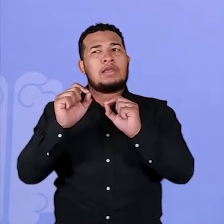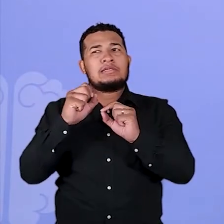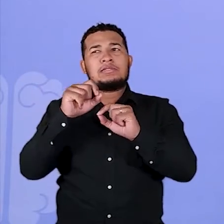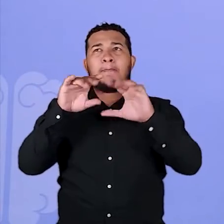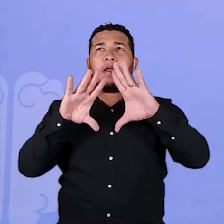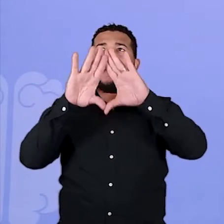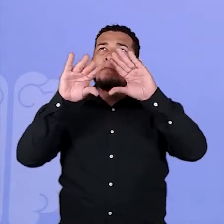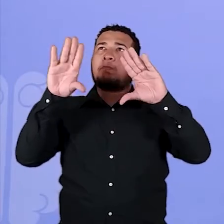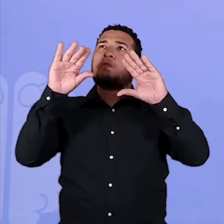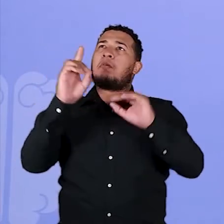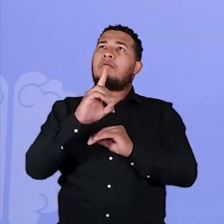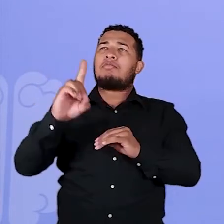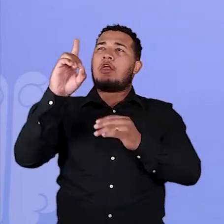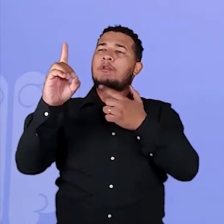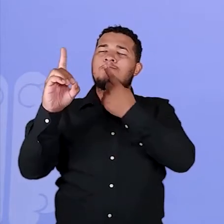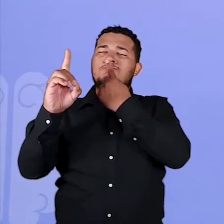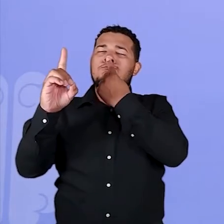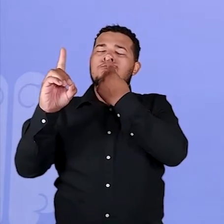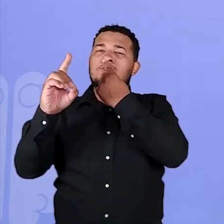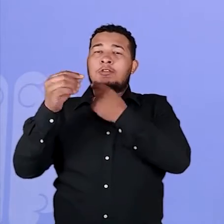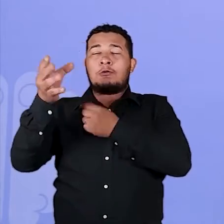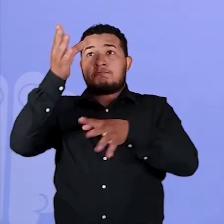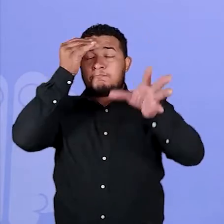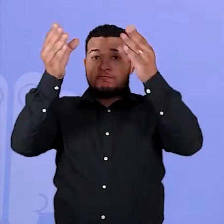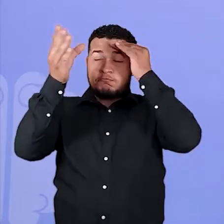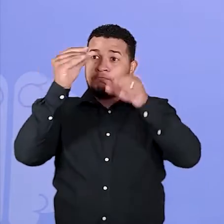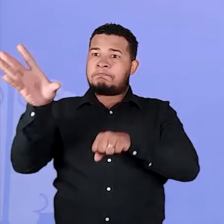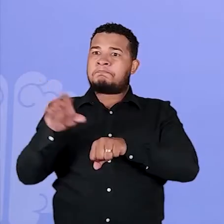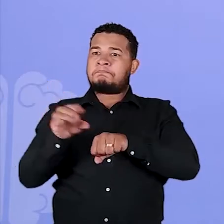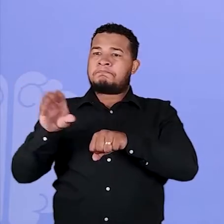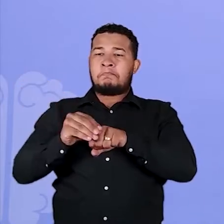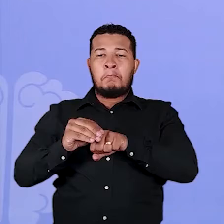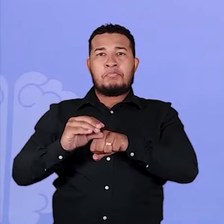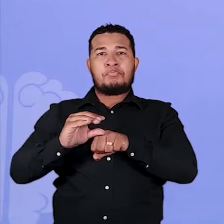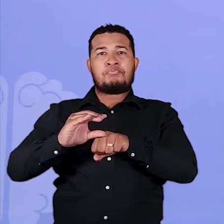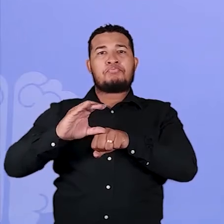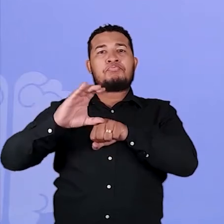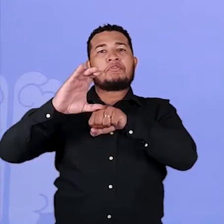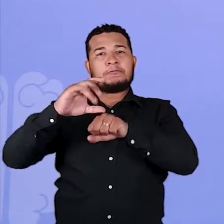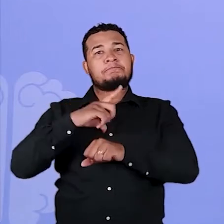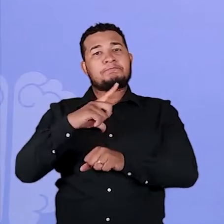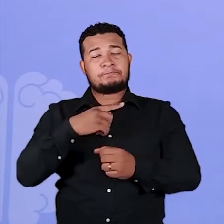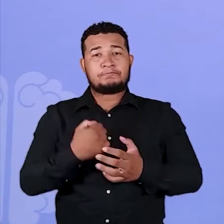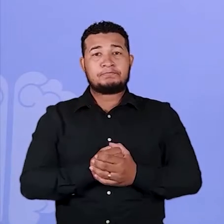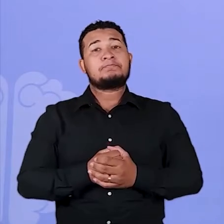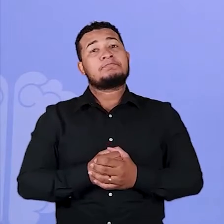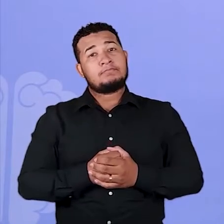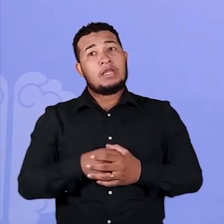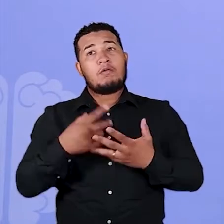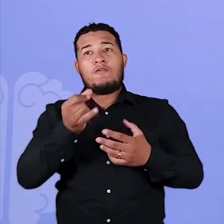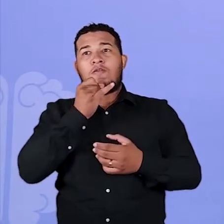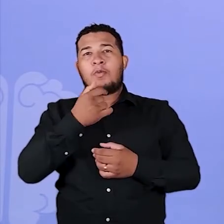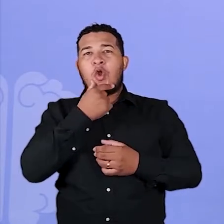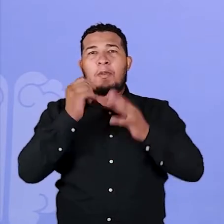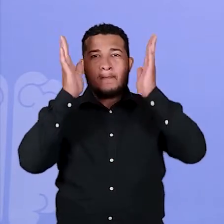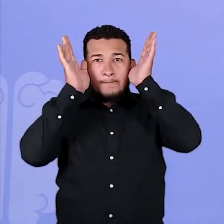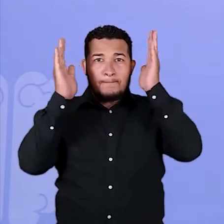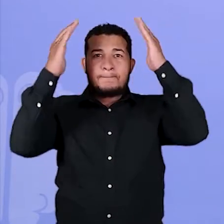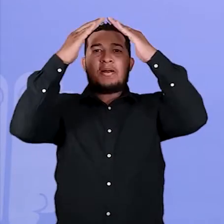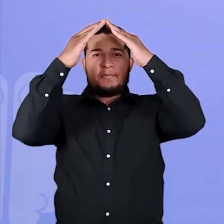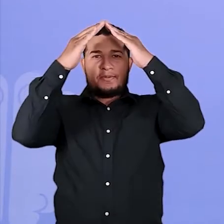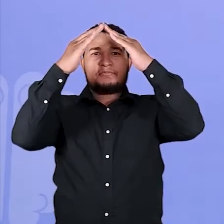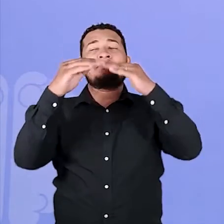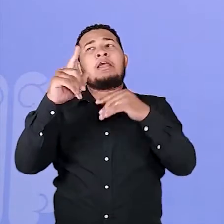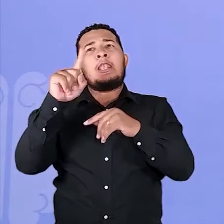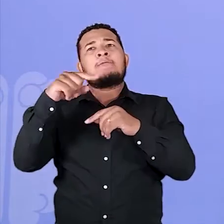ele é mais próximo do divino, mais conhecimento da verdade ele tem. Então existe a ideia de que o Papa